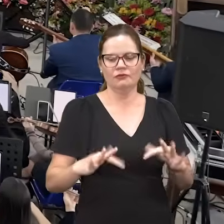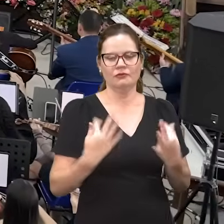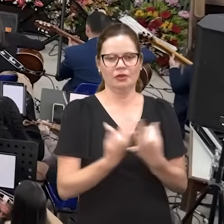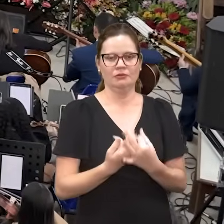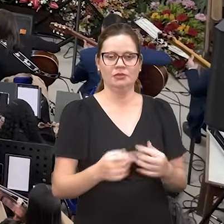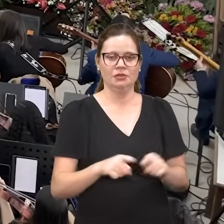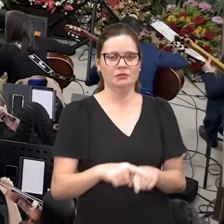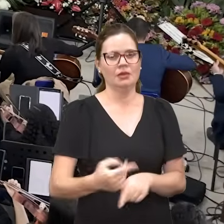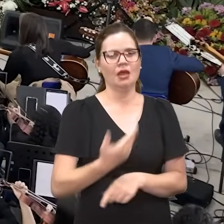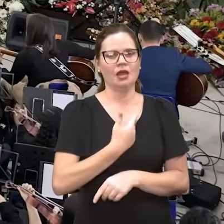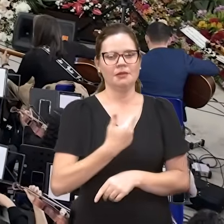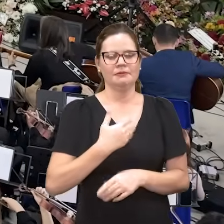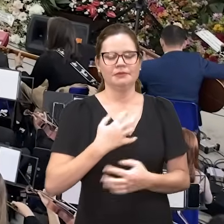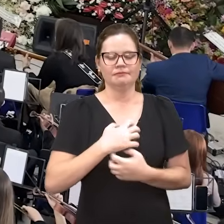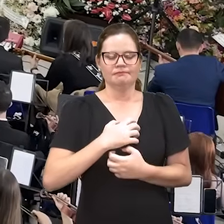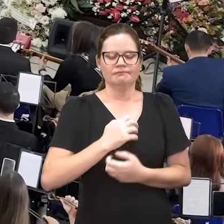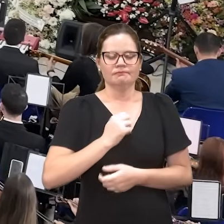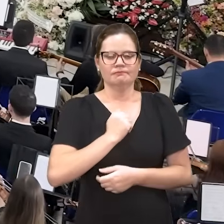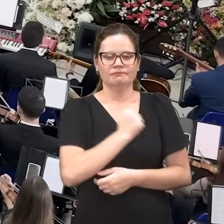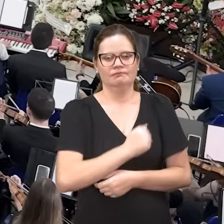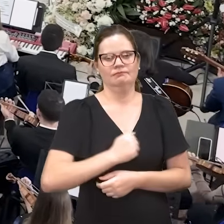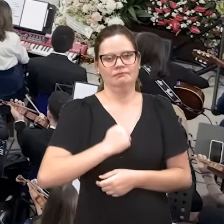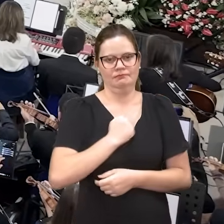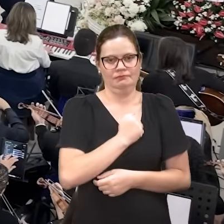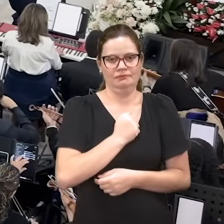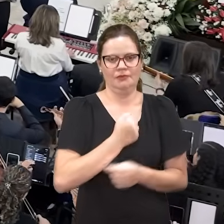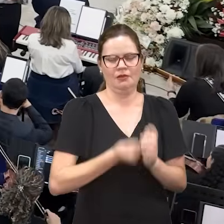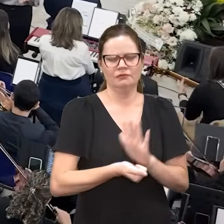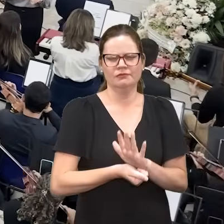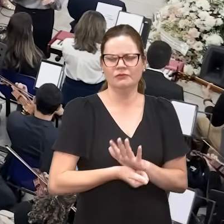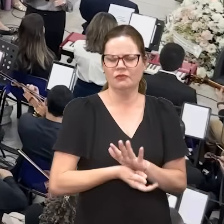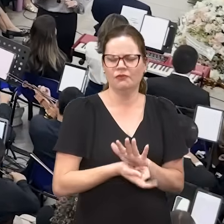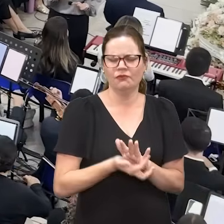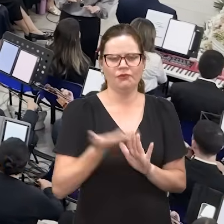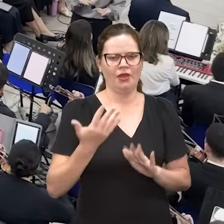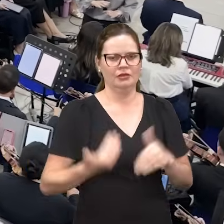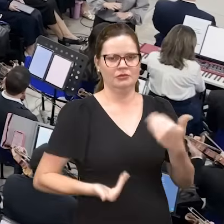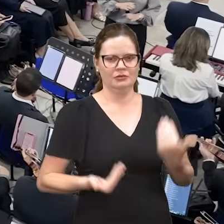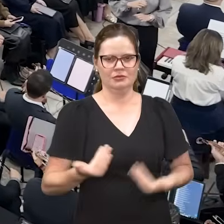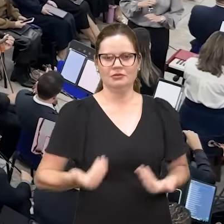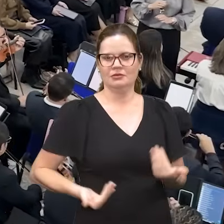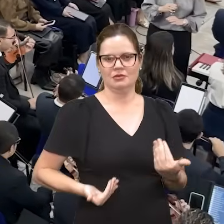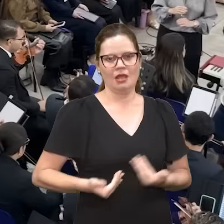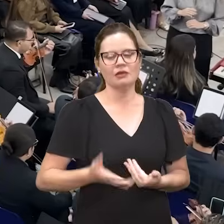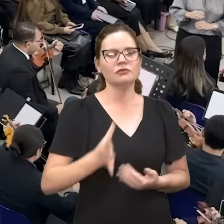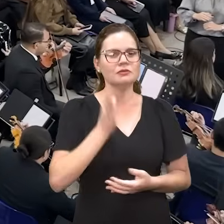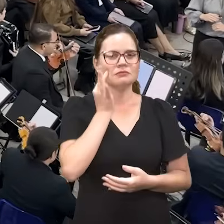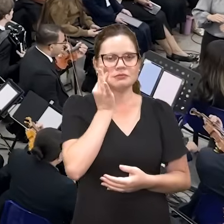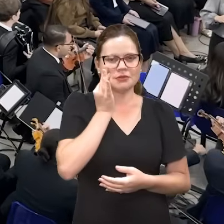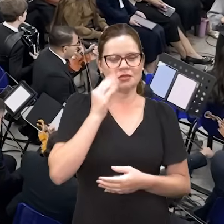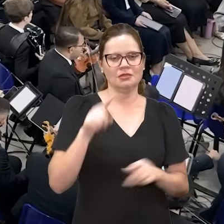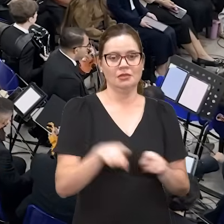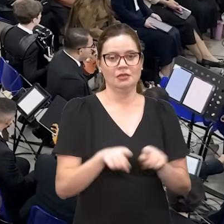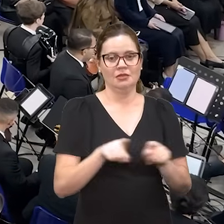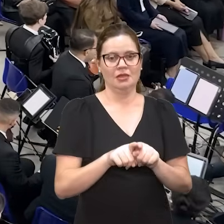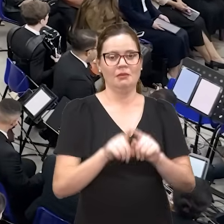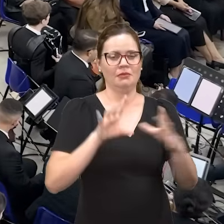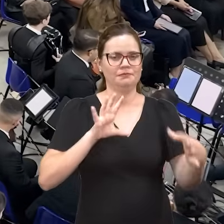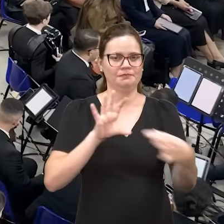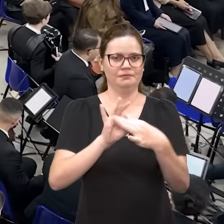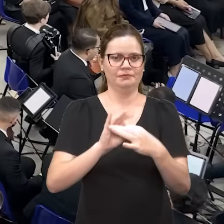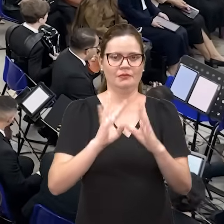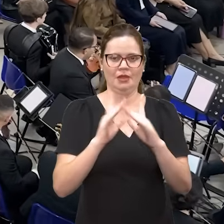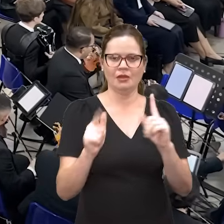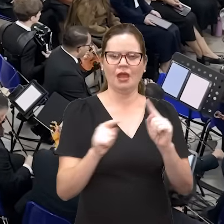familiares, amigos e irmãos em Cristo. Milhares de membros, tanto presencialmente quanto conectados nas